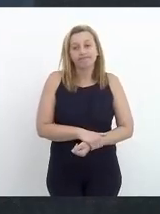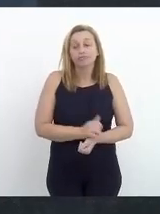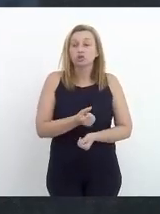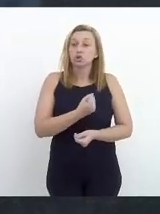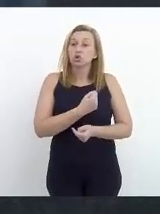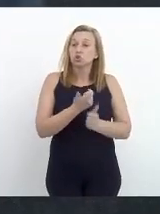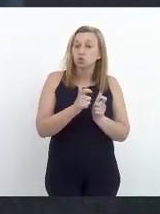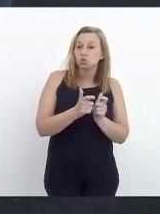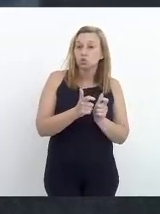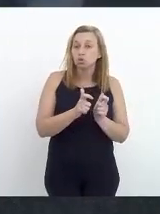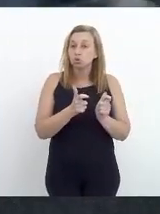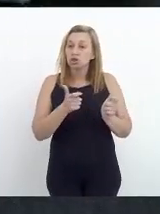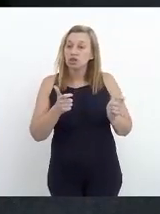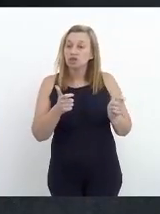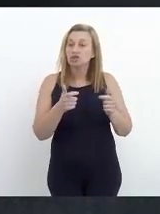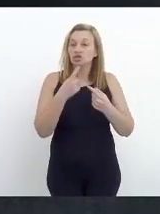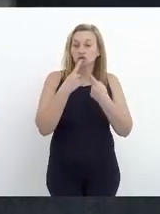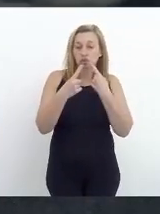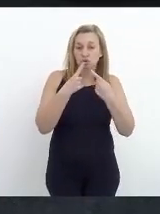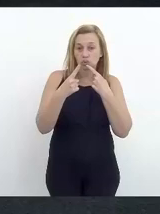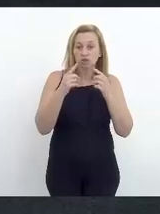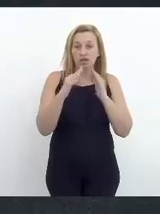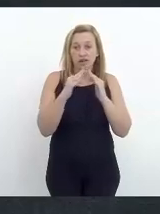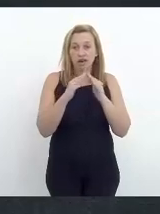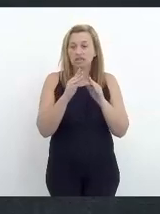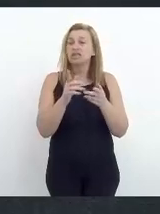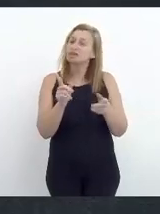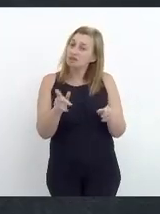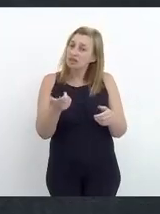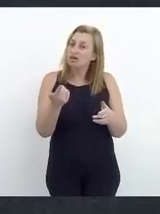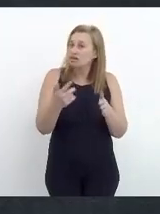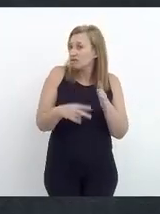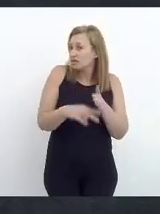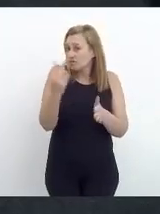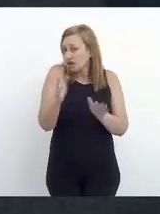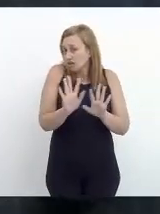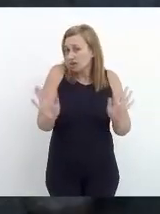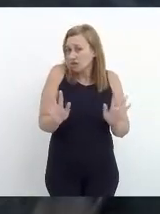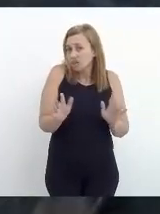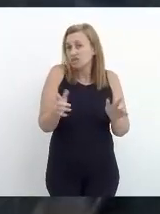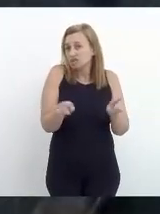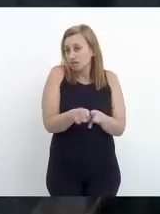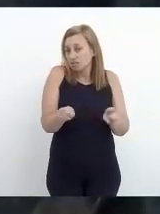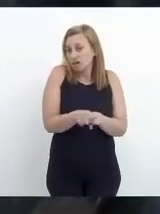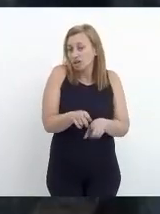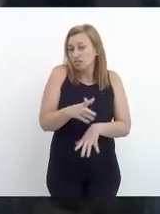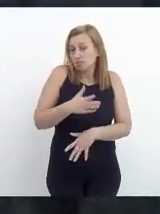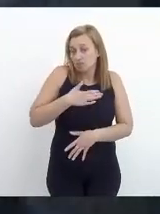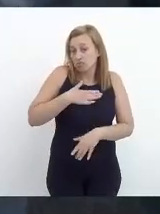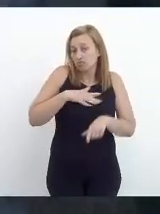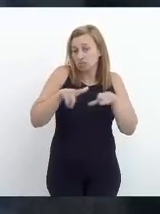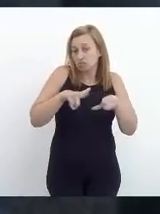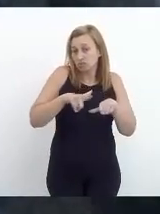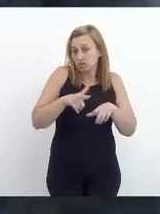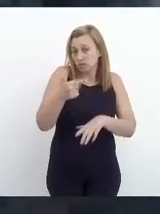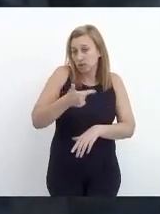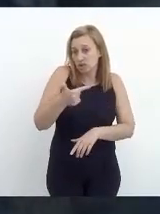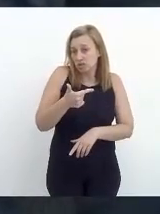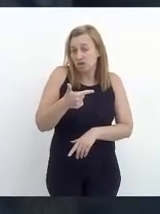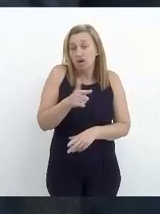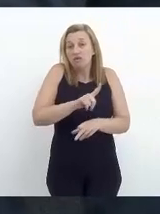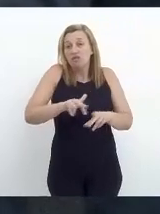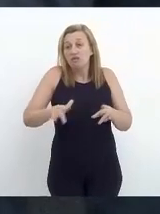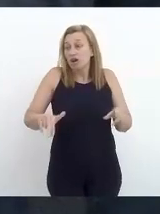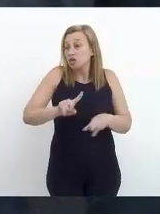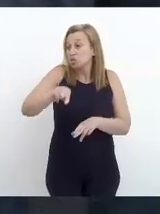inúmeras rodadas de debate na casa. E já fizemos inúmeras vezes também, eu não estou aqui há tanto tempo assim, estou no meu segundo mandato, mas já fizemos vários